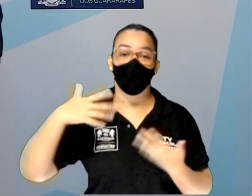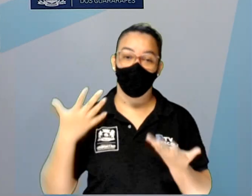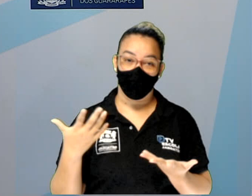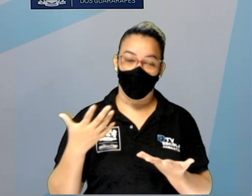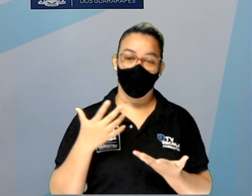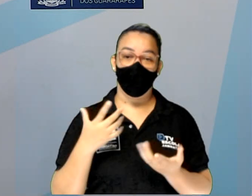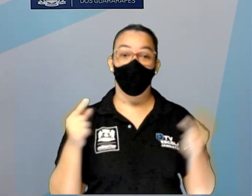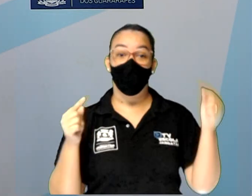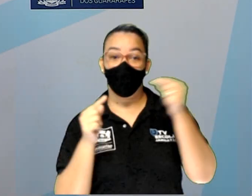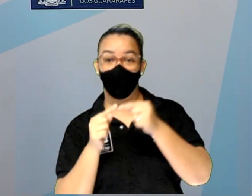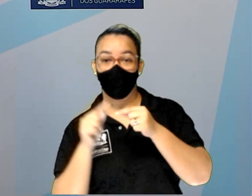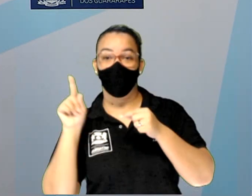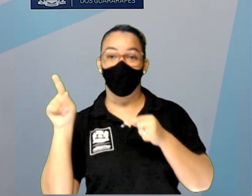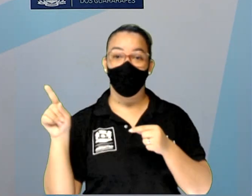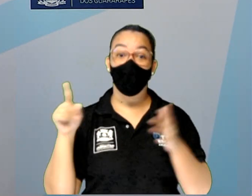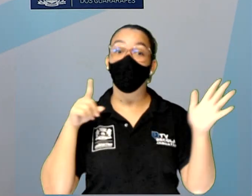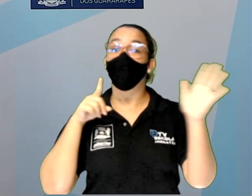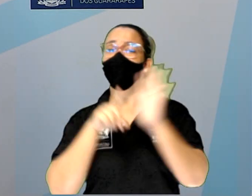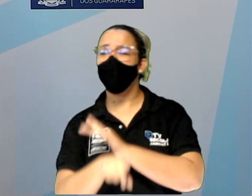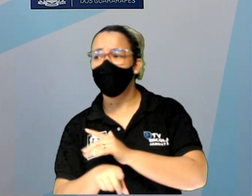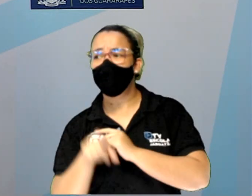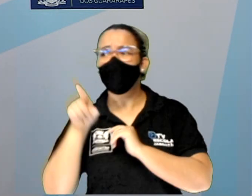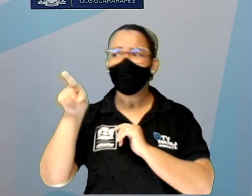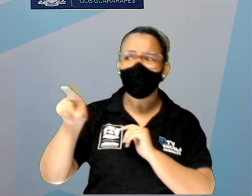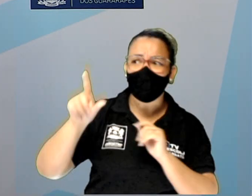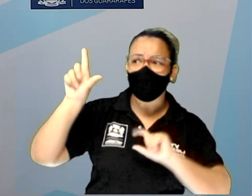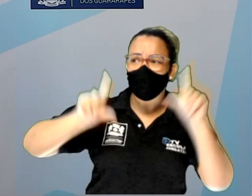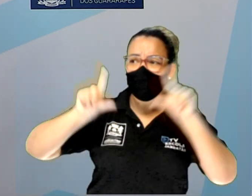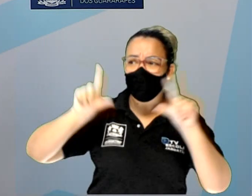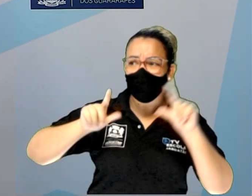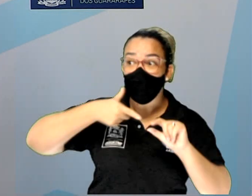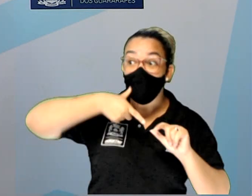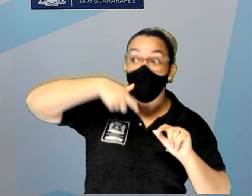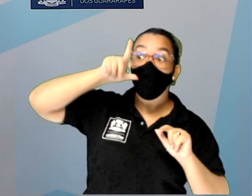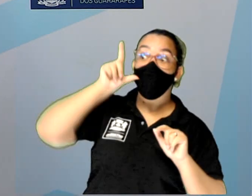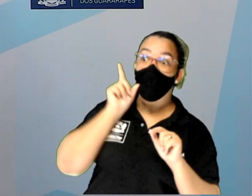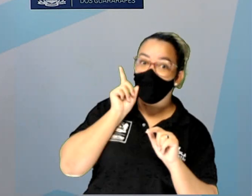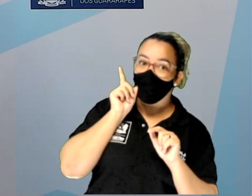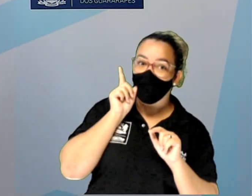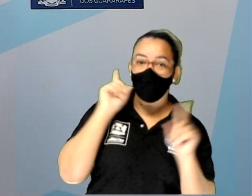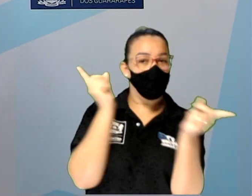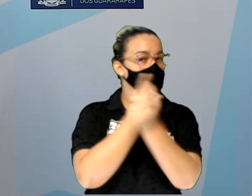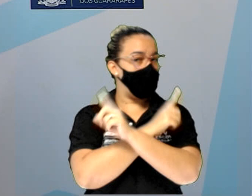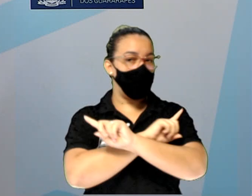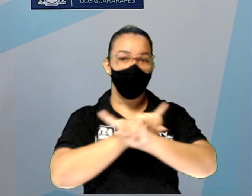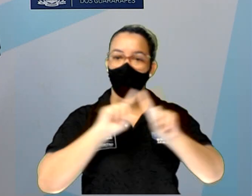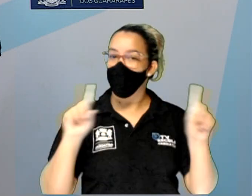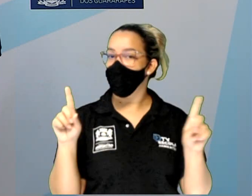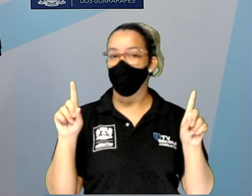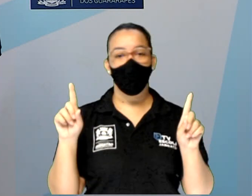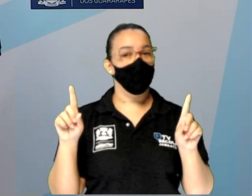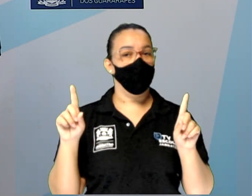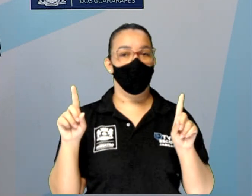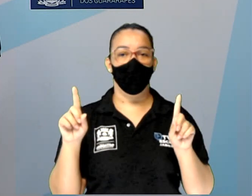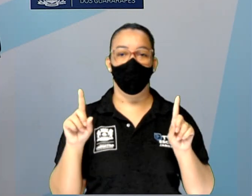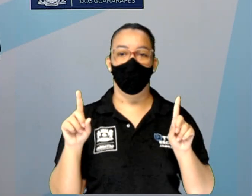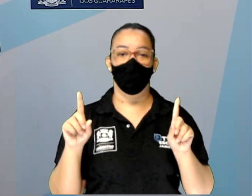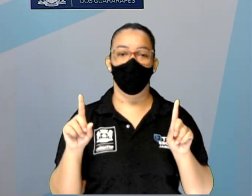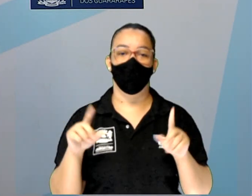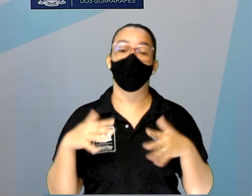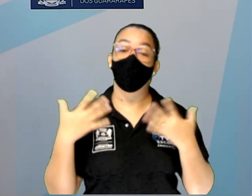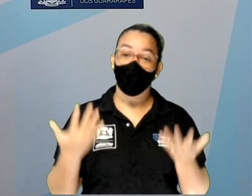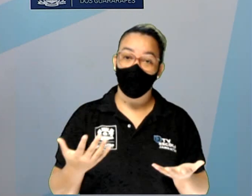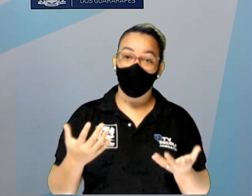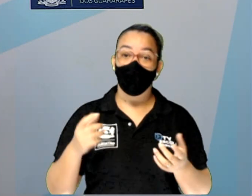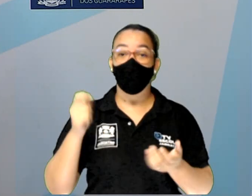caso. Olha, eu estou perguntando, Júlia assistiu TV ontem? Não, ela não assistiu. E